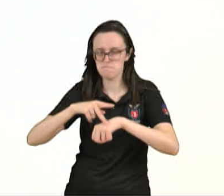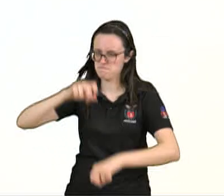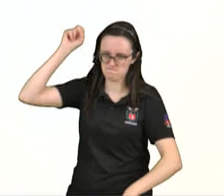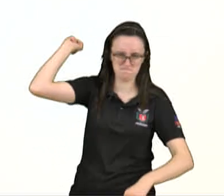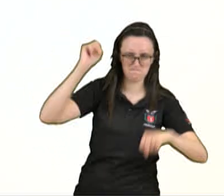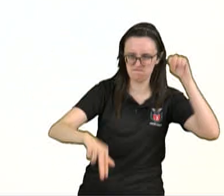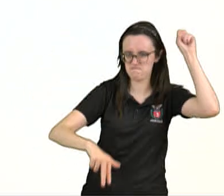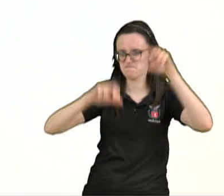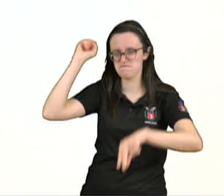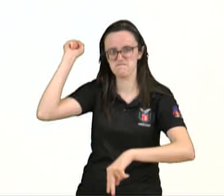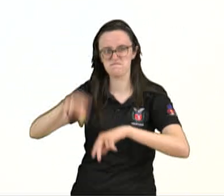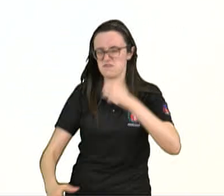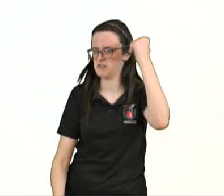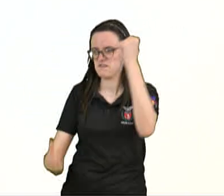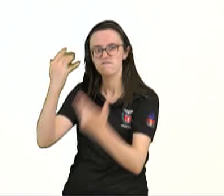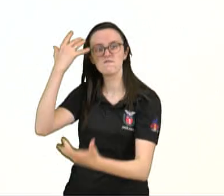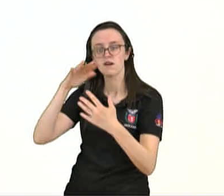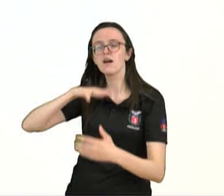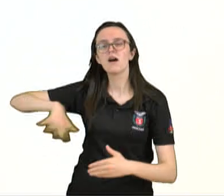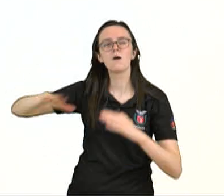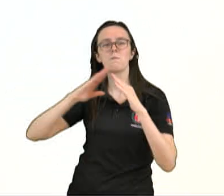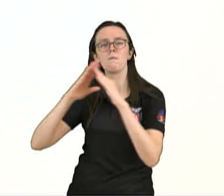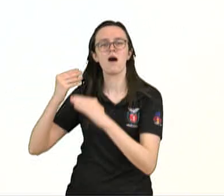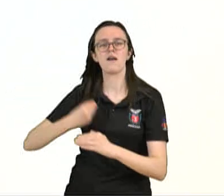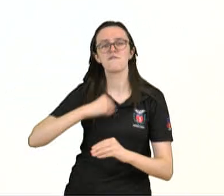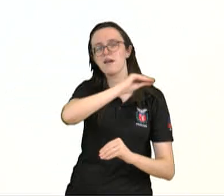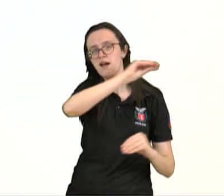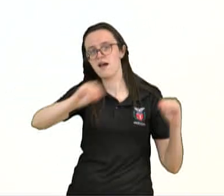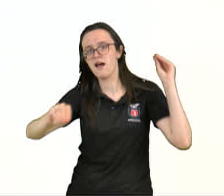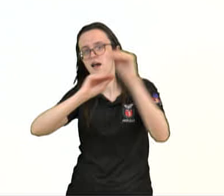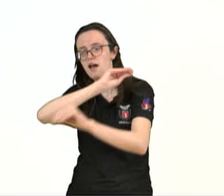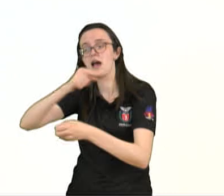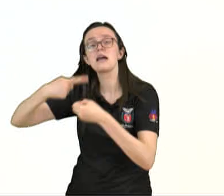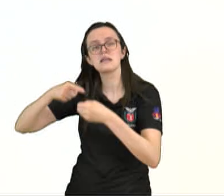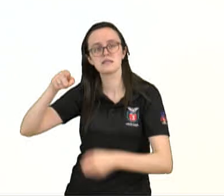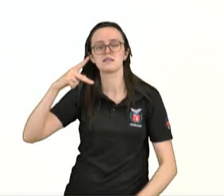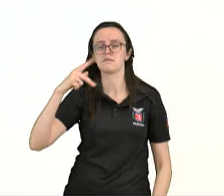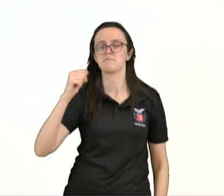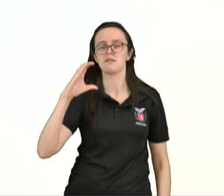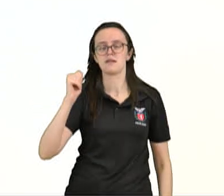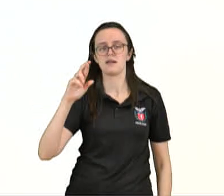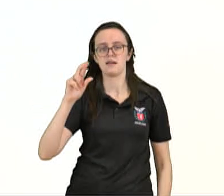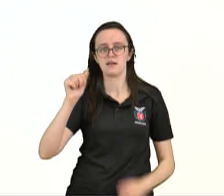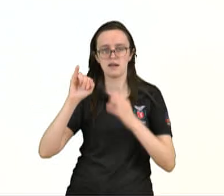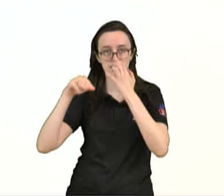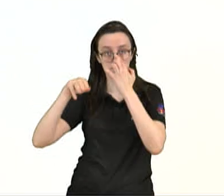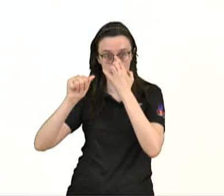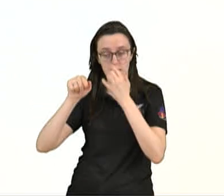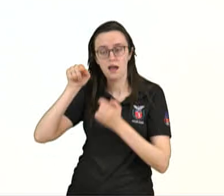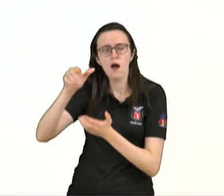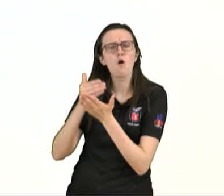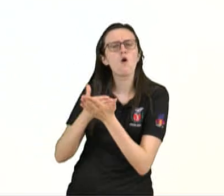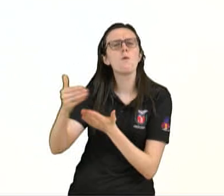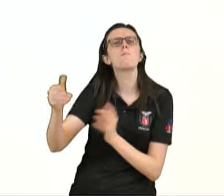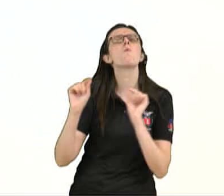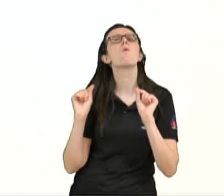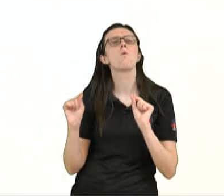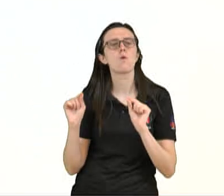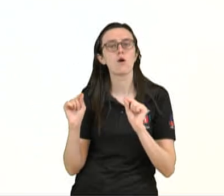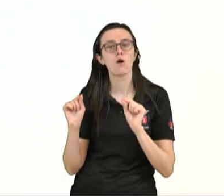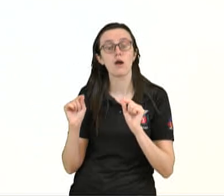queimaram acampamentos de imigrantes na cidade de Pacaraima. Conflito começou